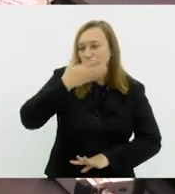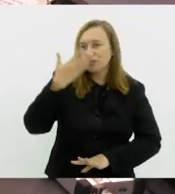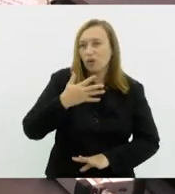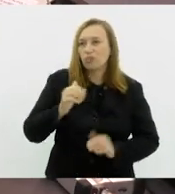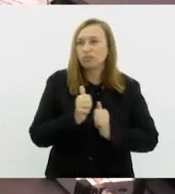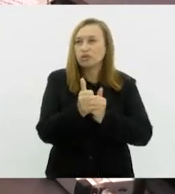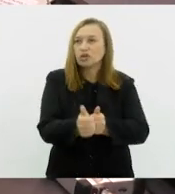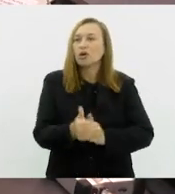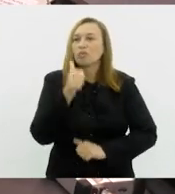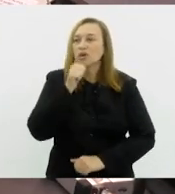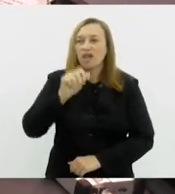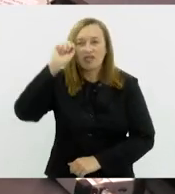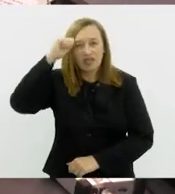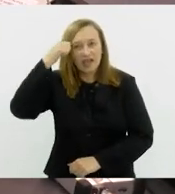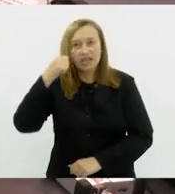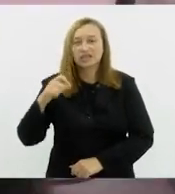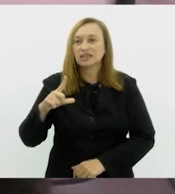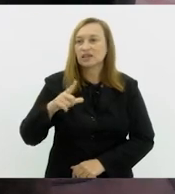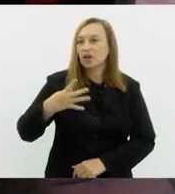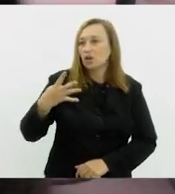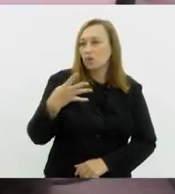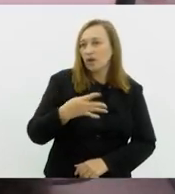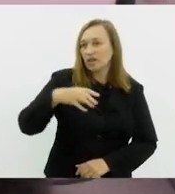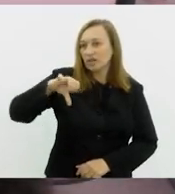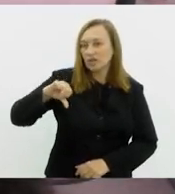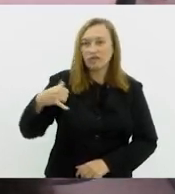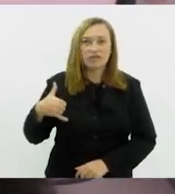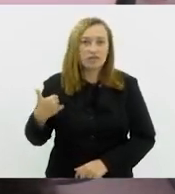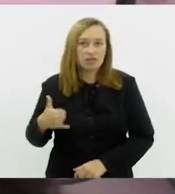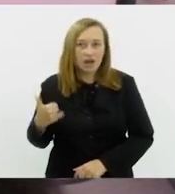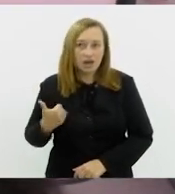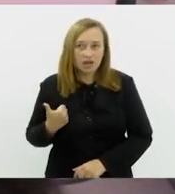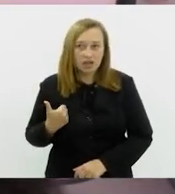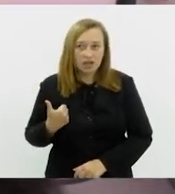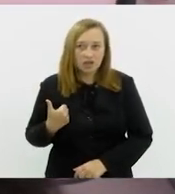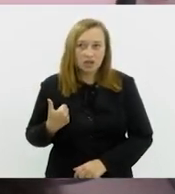negra retinta, tenho 49 anos,